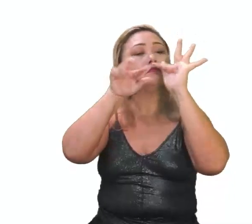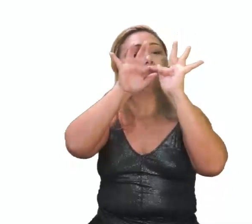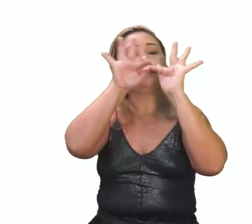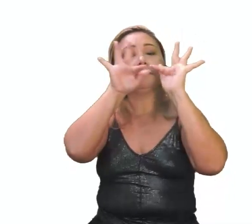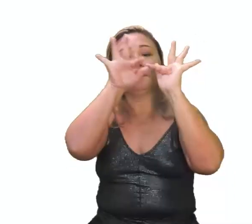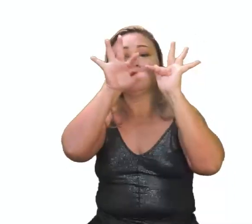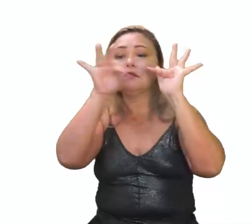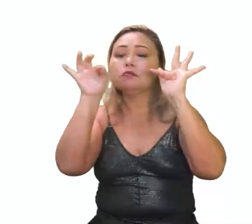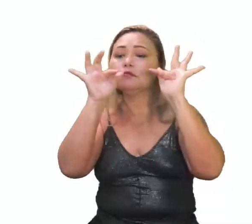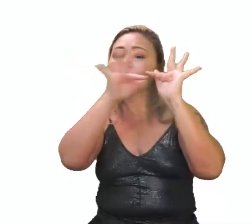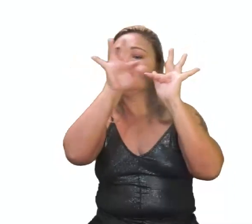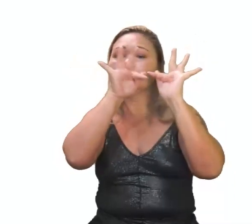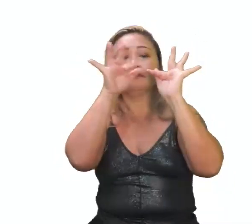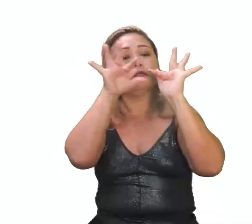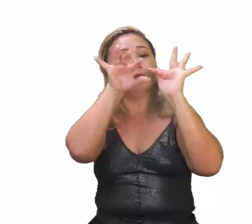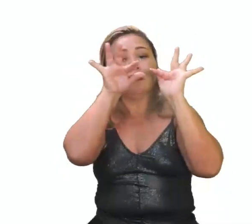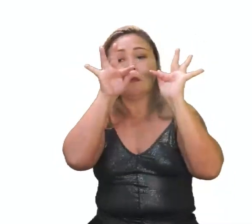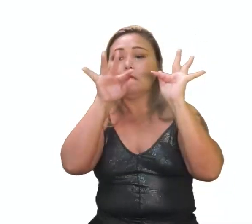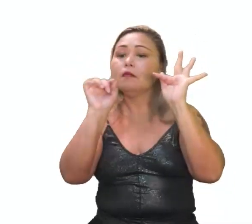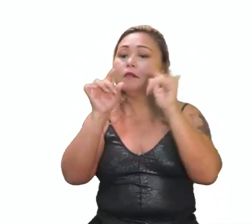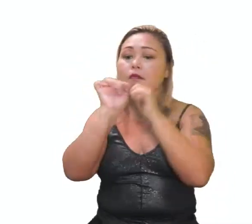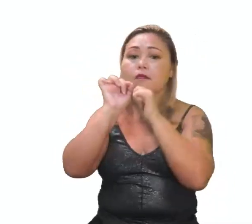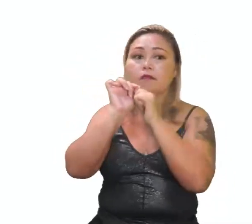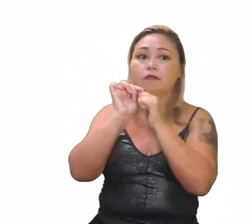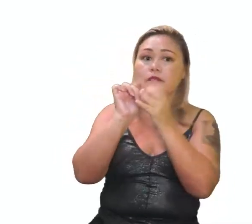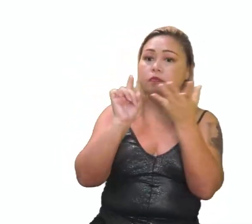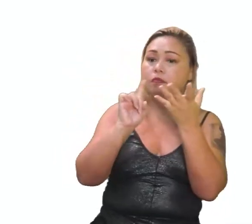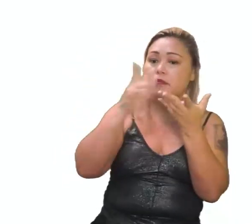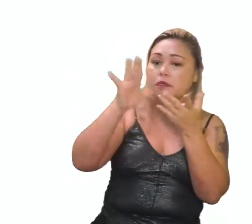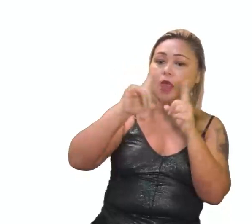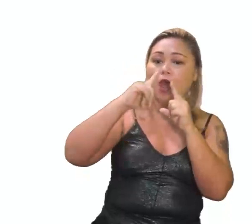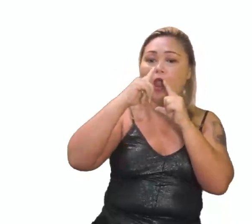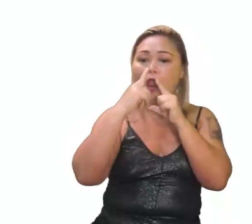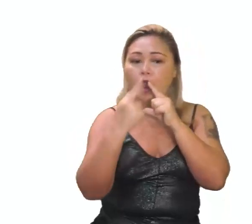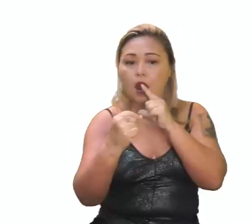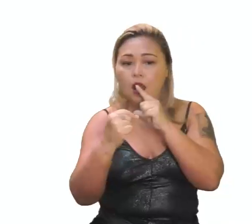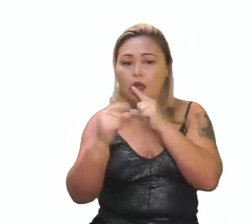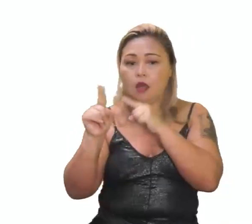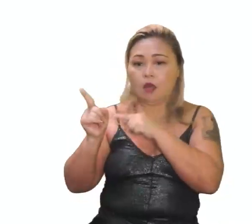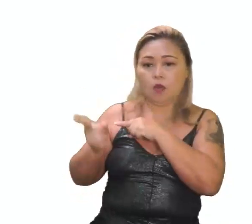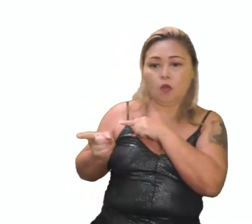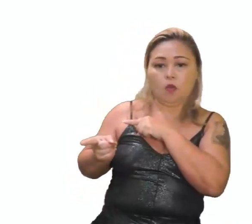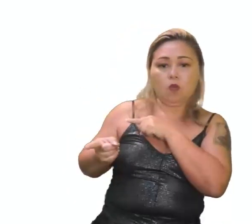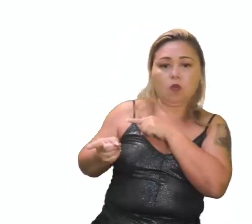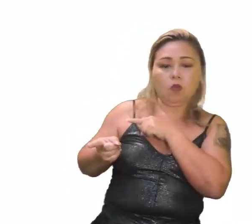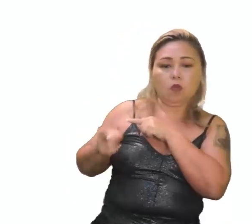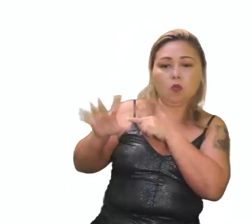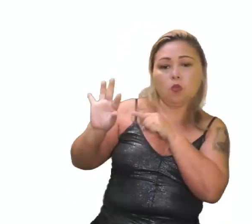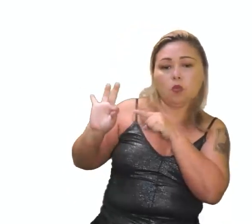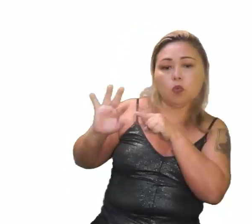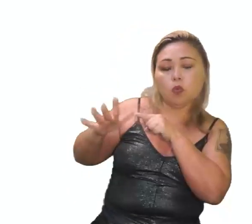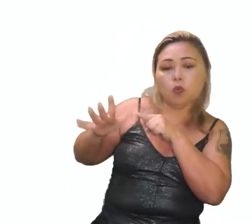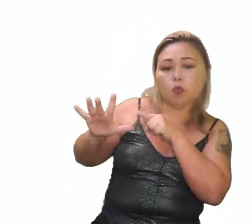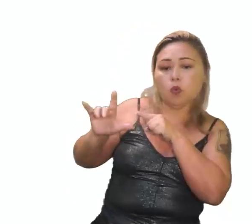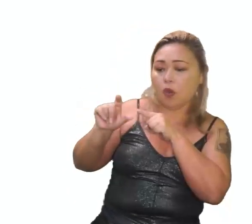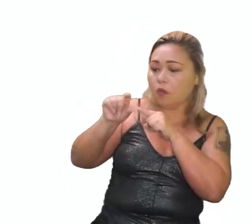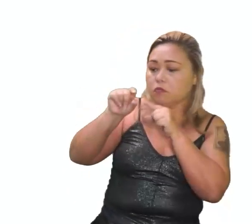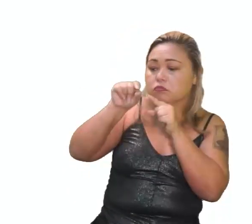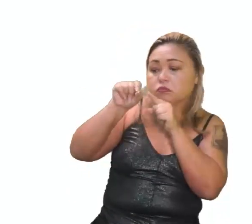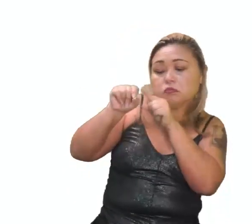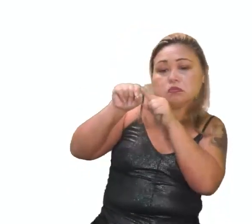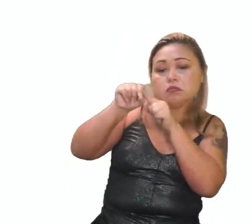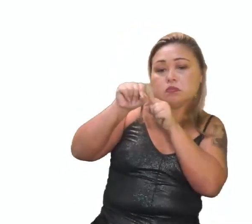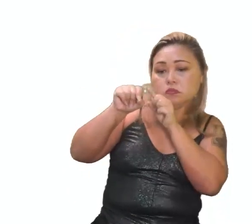Aí a gente lembra bem dos nossos beija-flores. Tá vendo aqui a estrutura mais alongada, né? A estrutura que tem, a